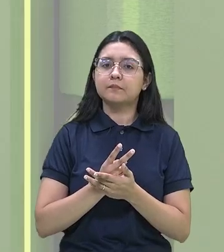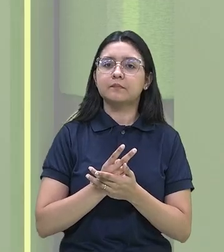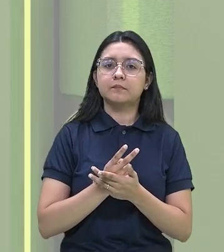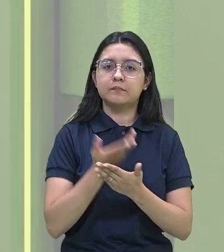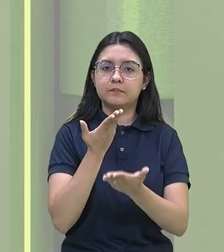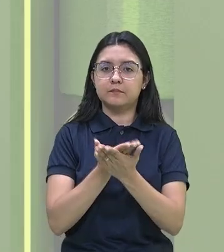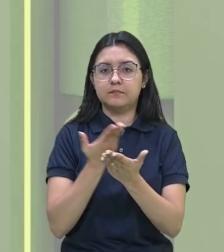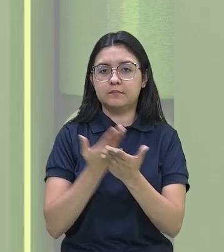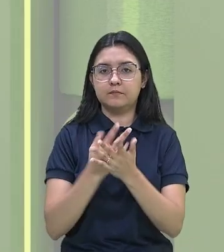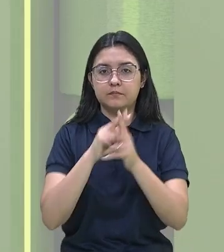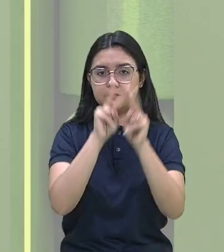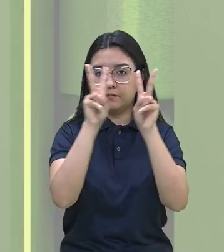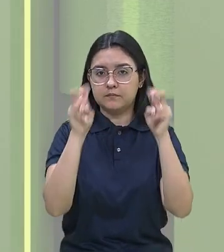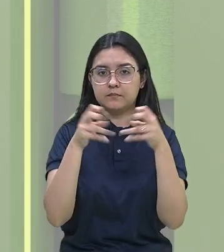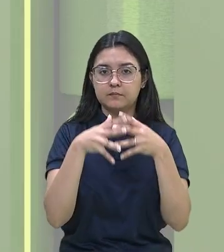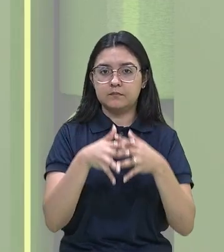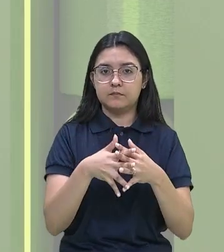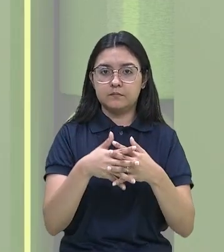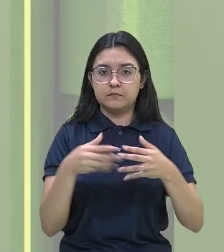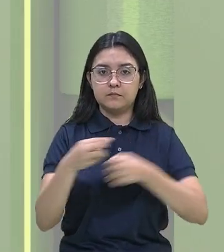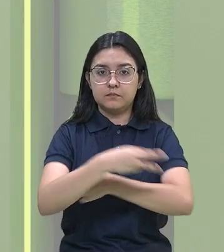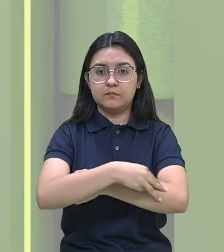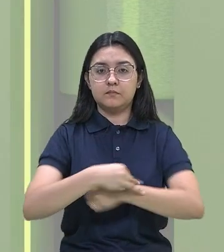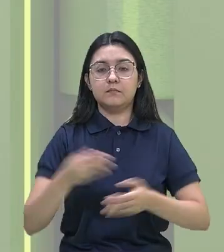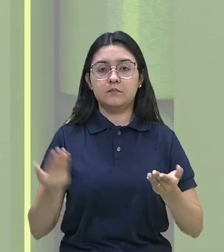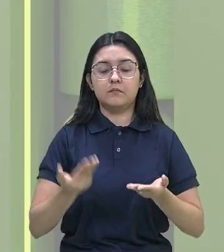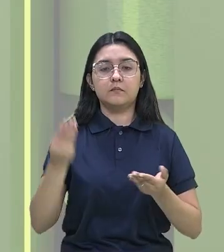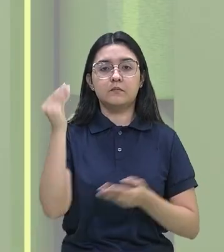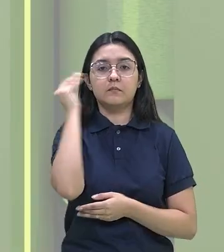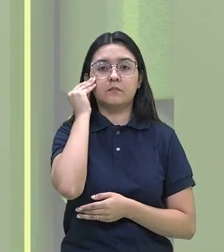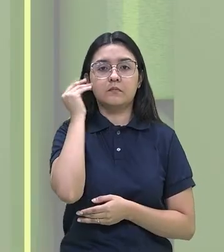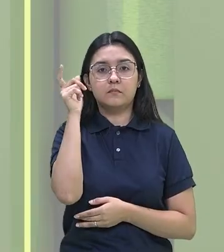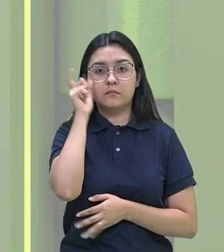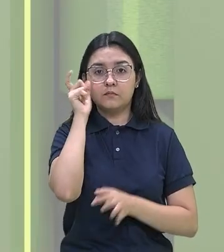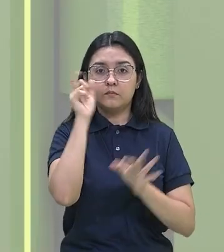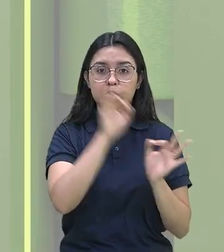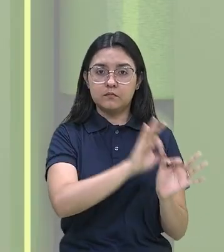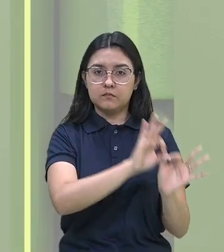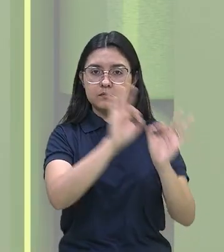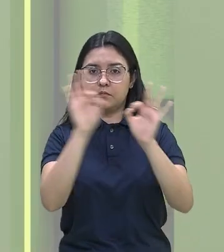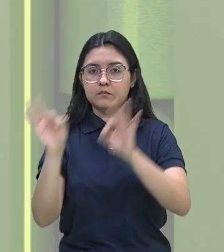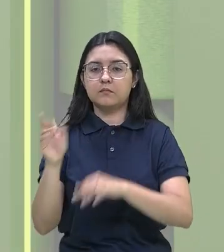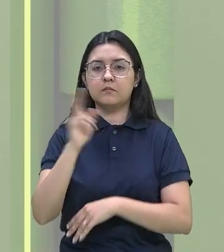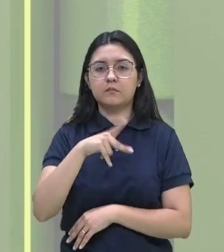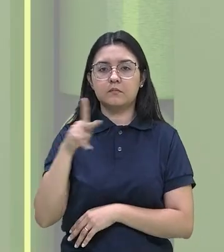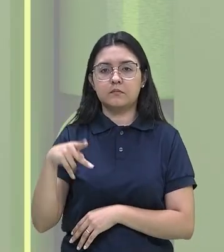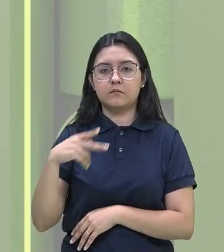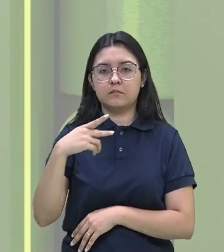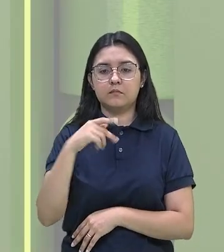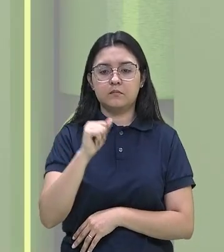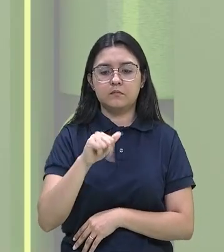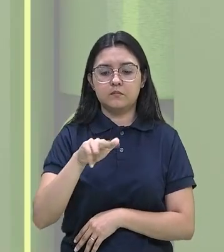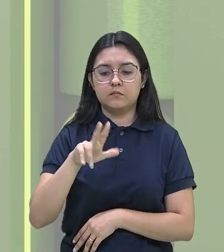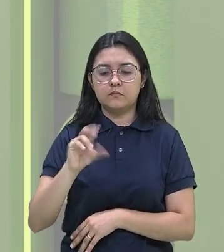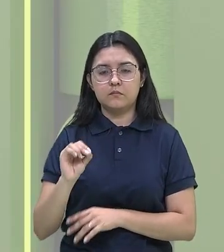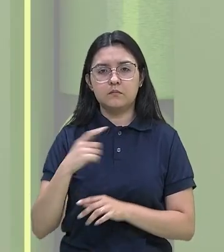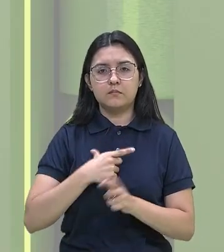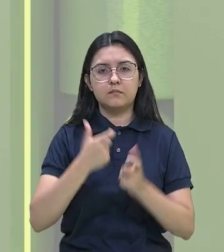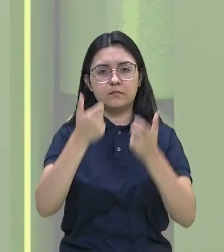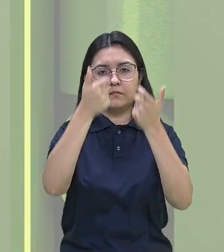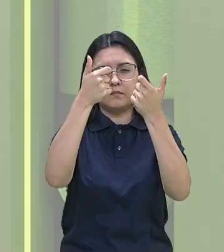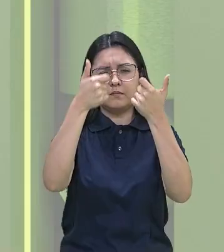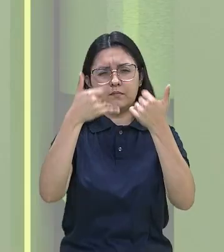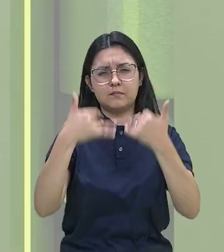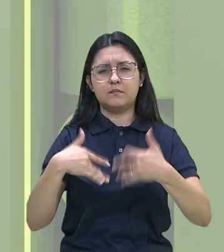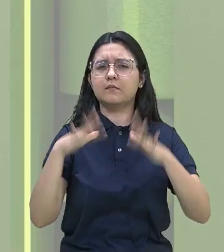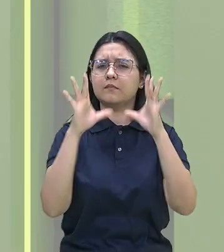né, em que nós vamos ver agora um vídeo com o professor Paulo, em que ele vai explicar um pouco